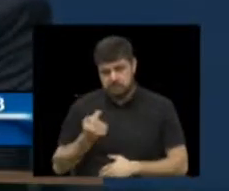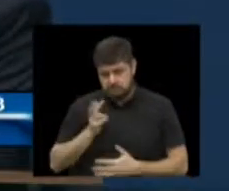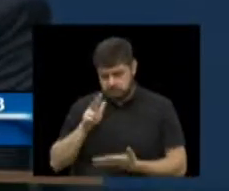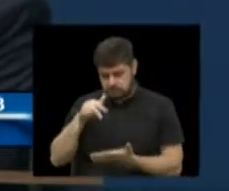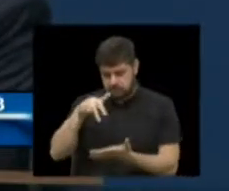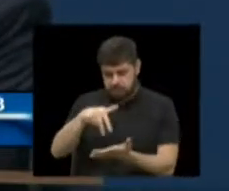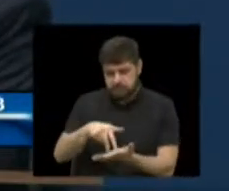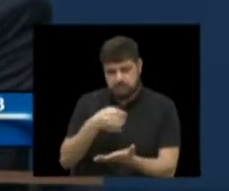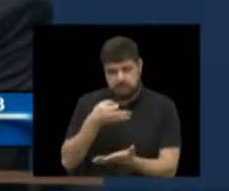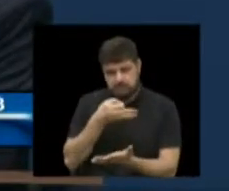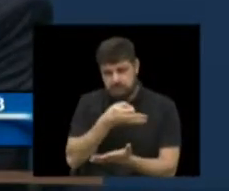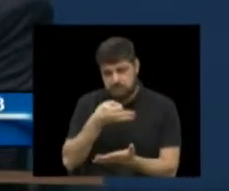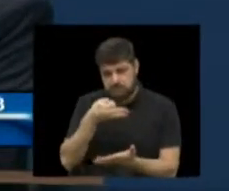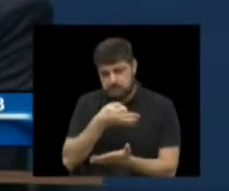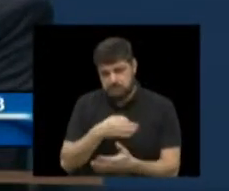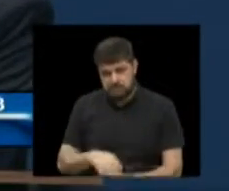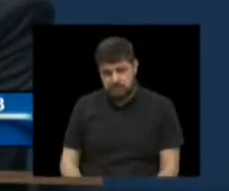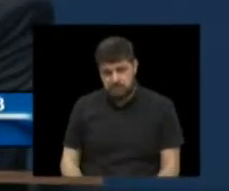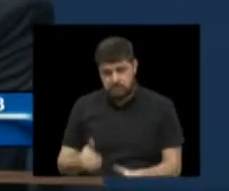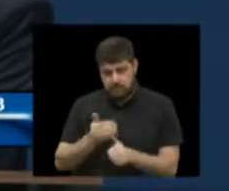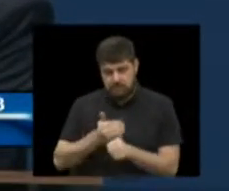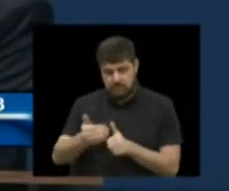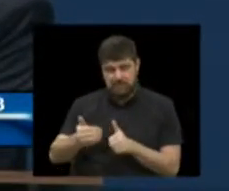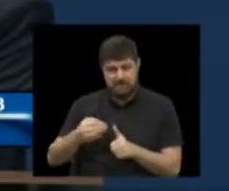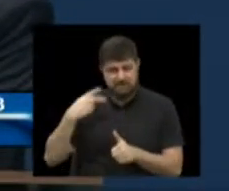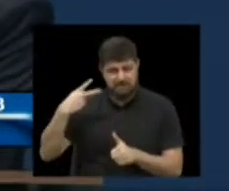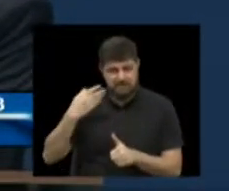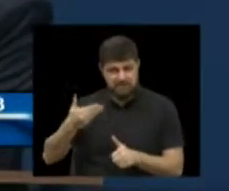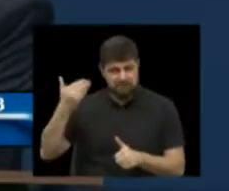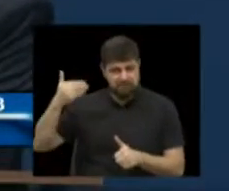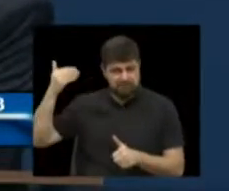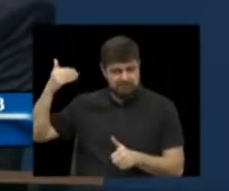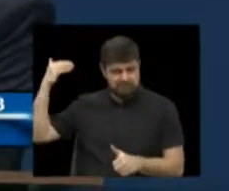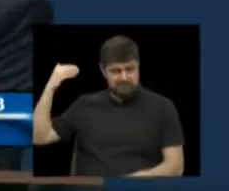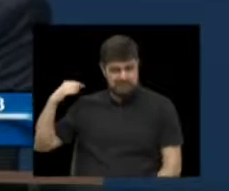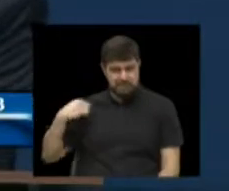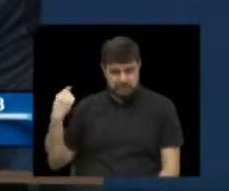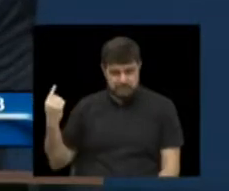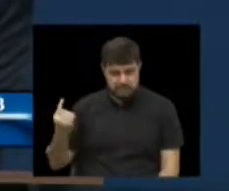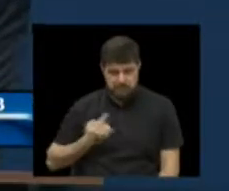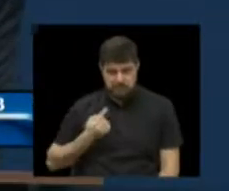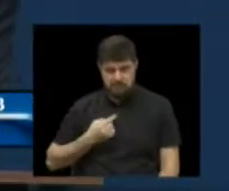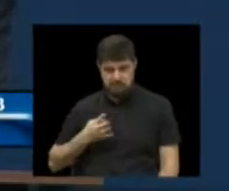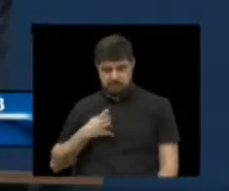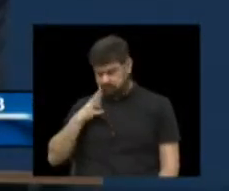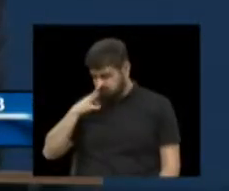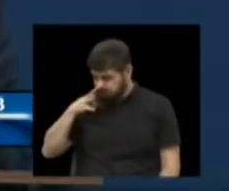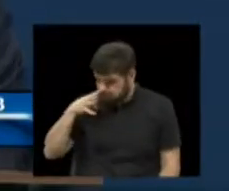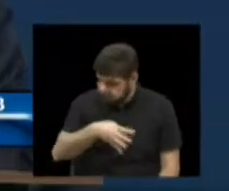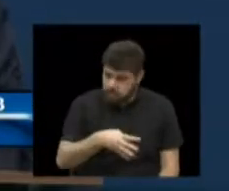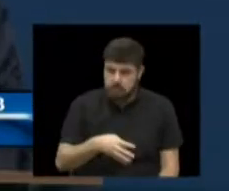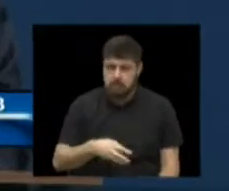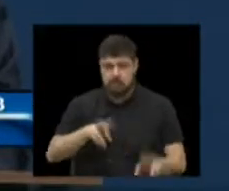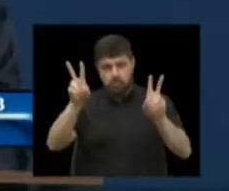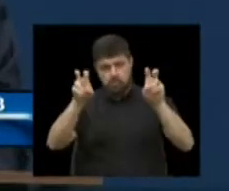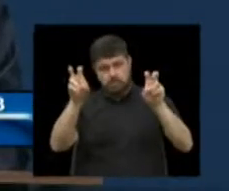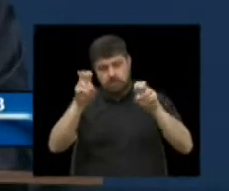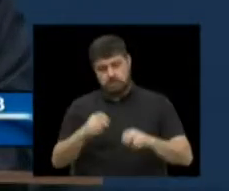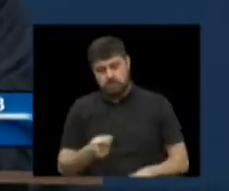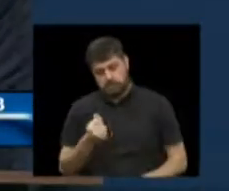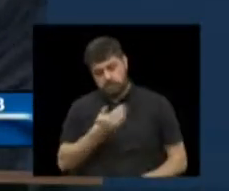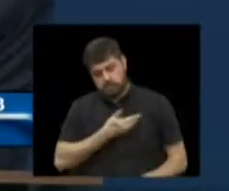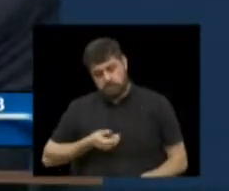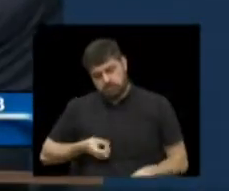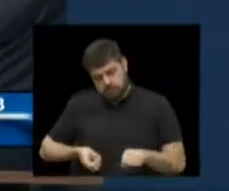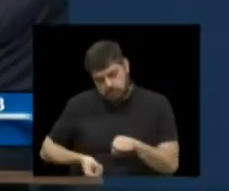tribuna, vereador Marcos Bernardelli, durante o mandato passado, nós fomos muito enfáticos na questão da corrupção. Que